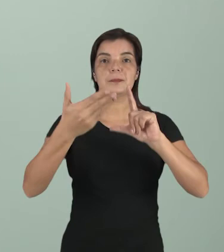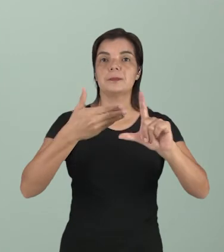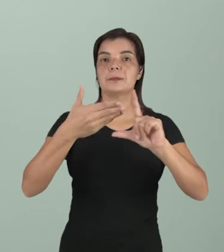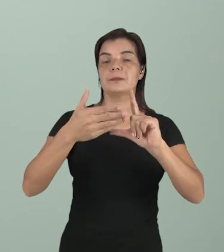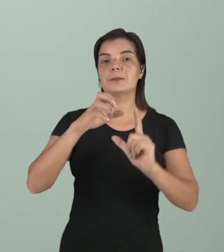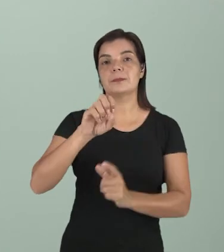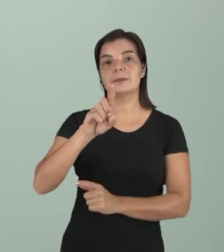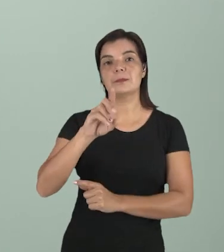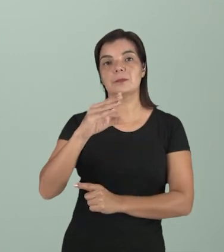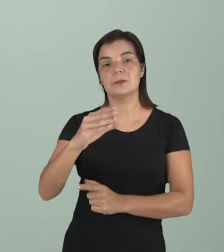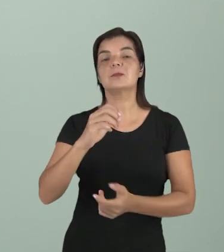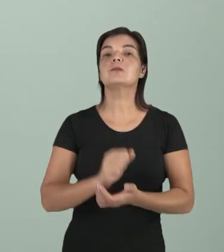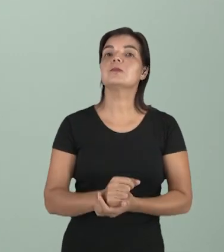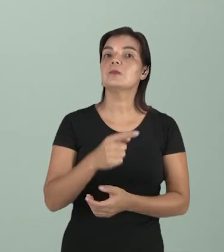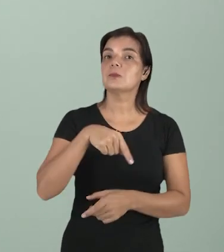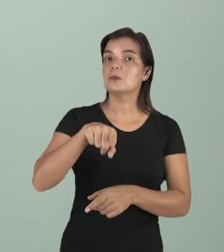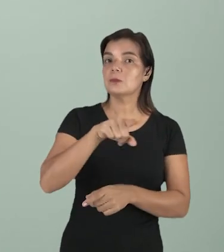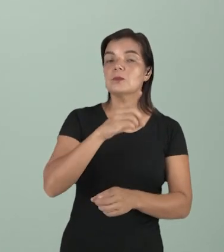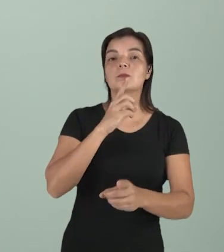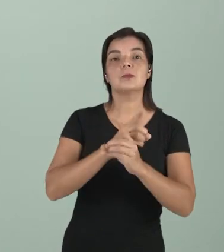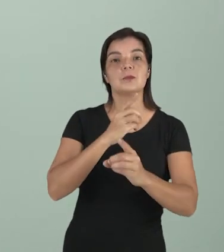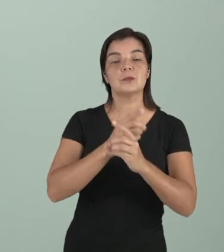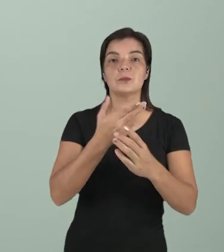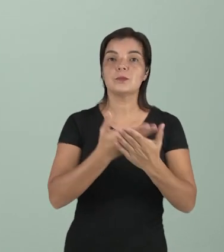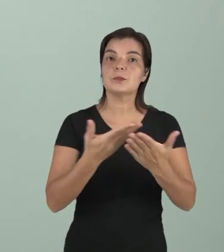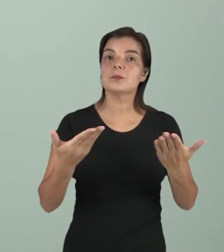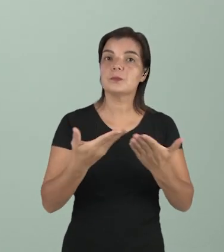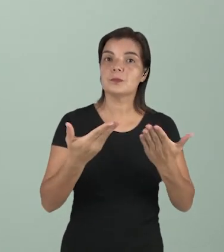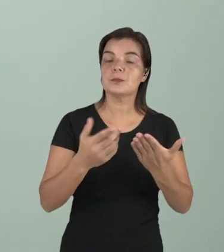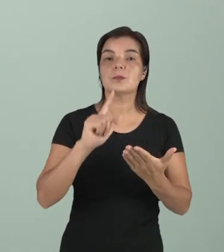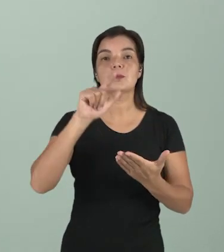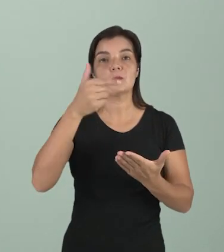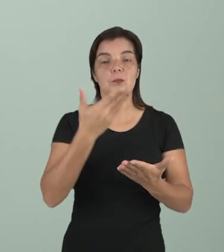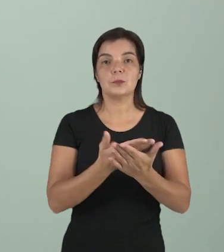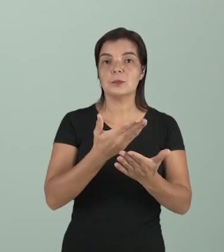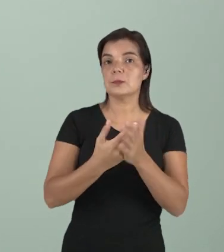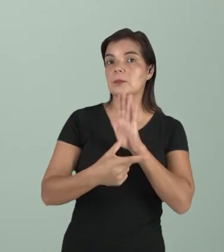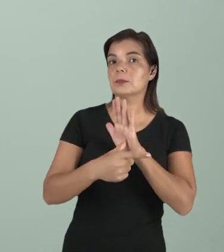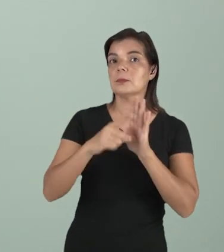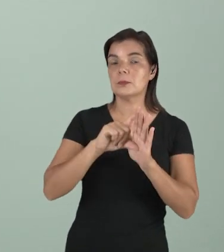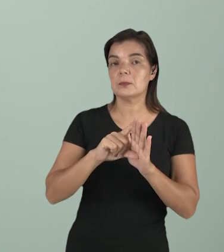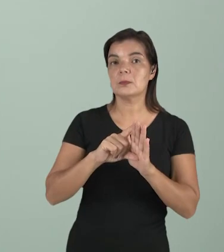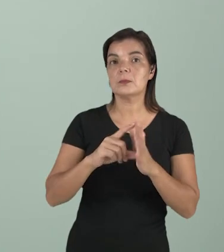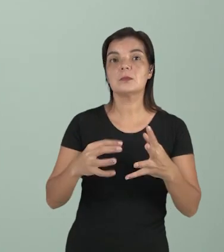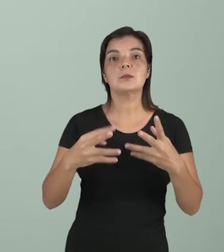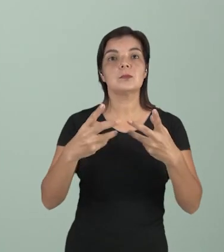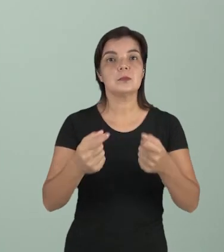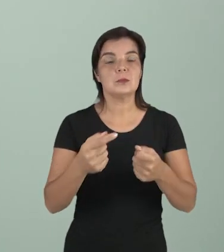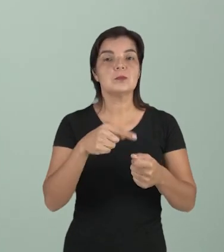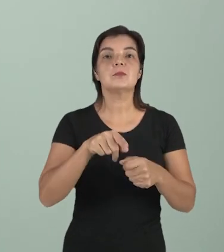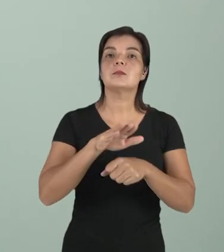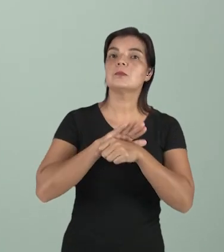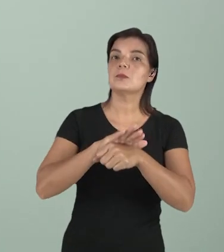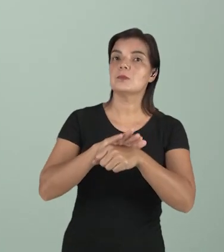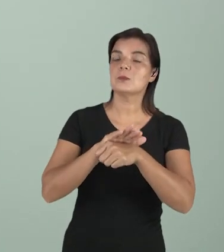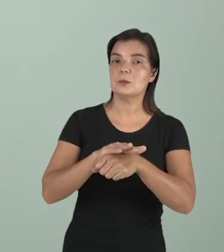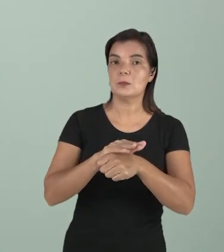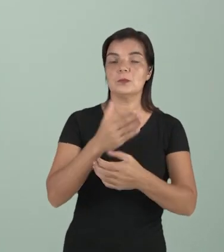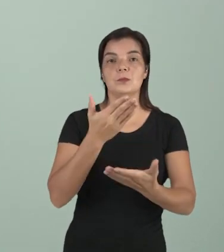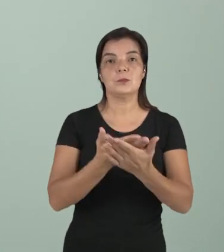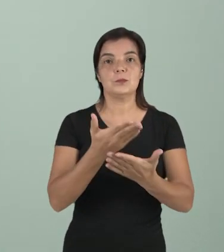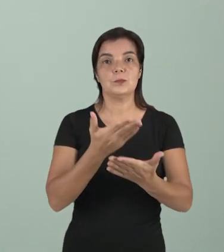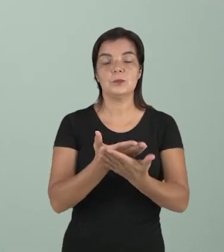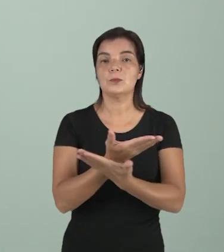acessar a nossa plataforma Edu, que lá vocês vão encontrar tanto a nossa aula de hoje como todas as aulas anteriores e tudo aquilo que vai contribuir